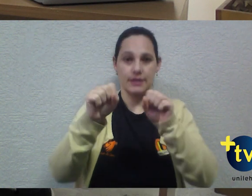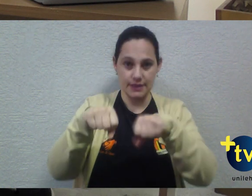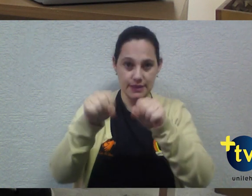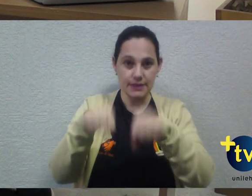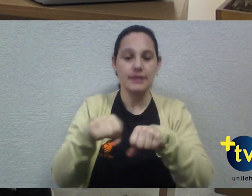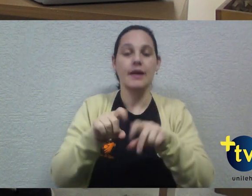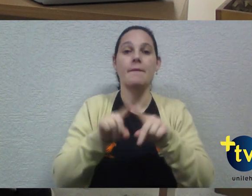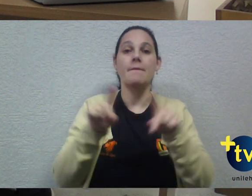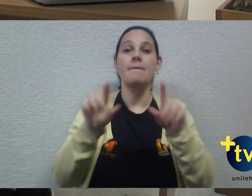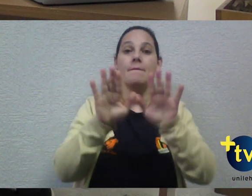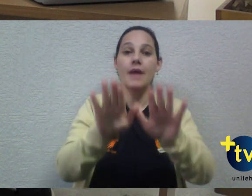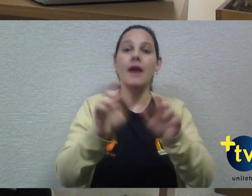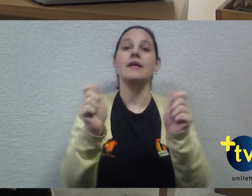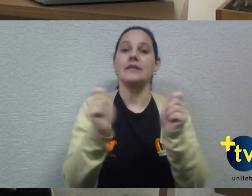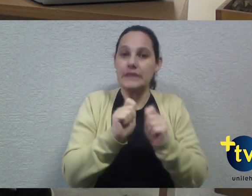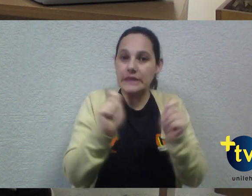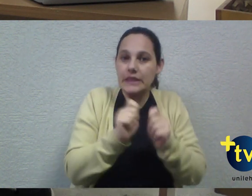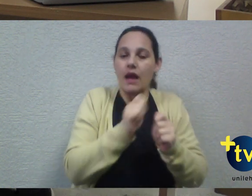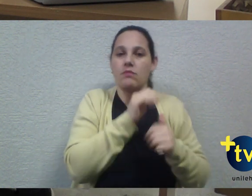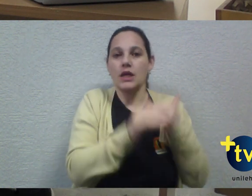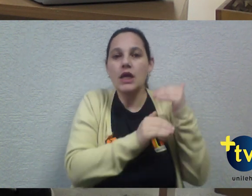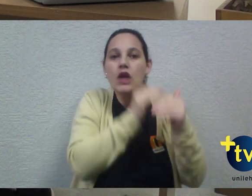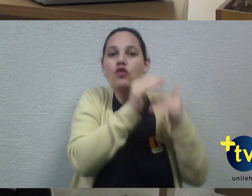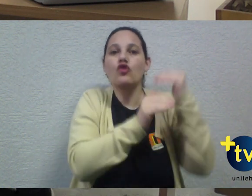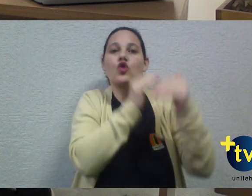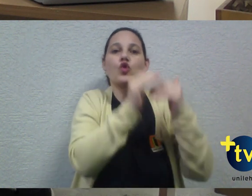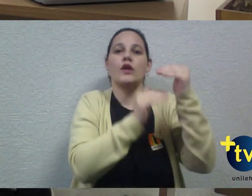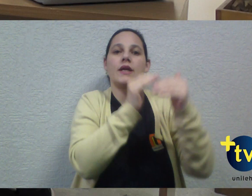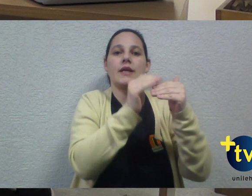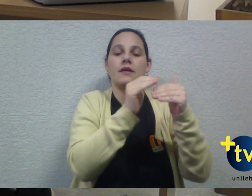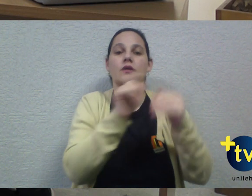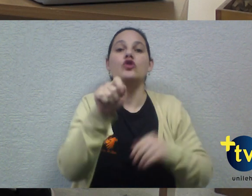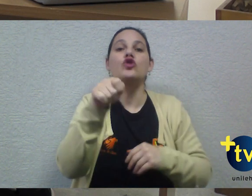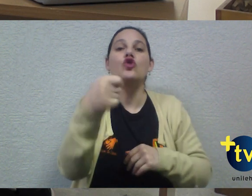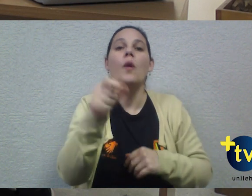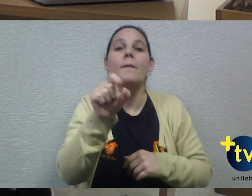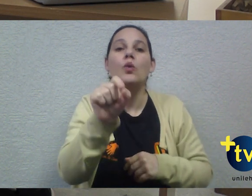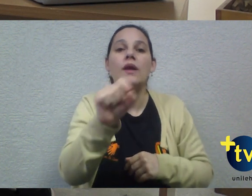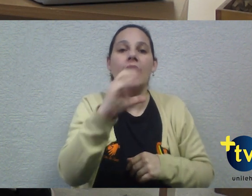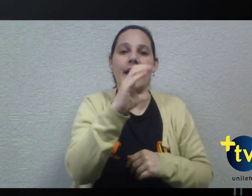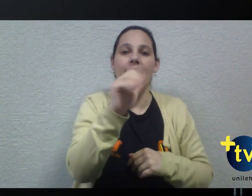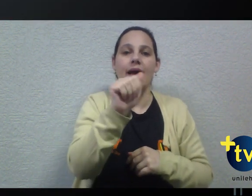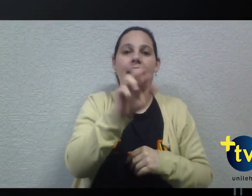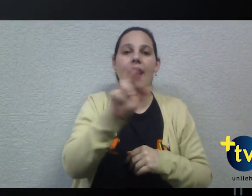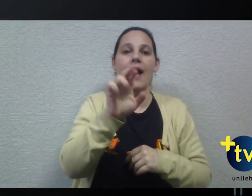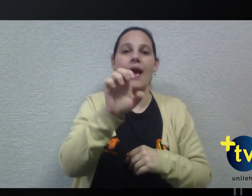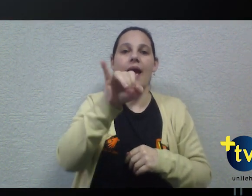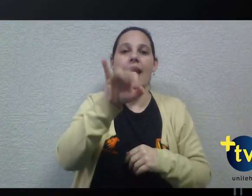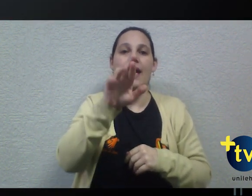escada evolutiva dos principais pontos a serem agregados dentro do teu plano de carreira da inteligência